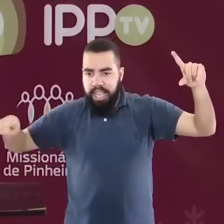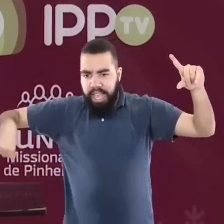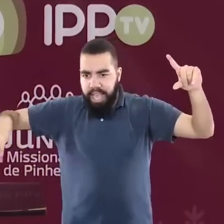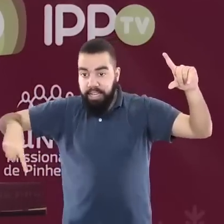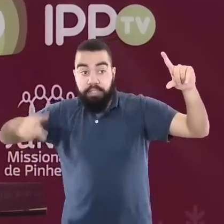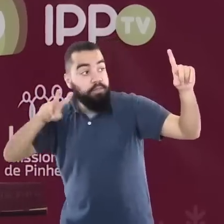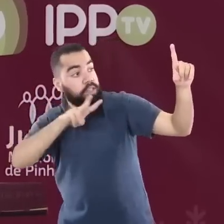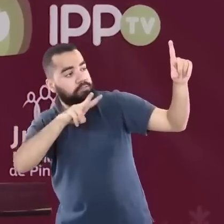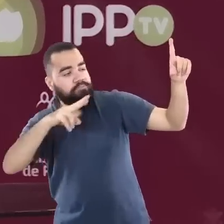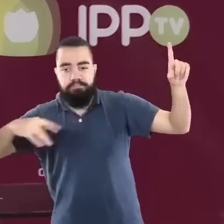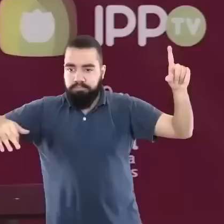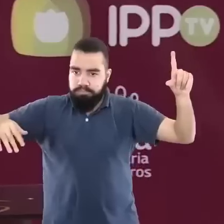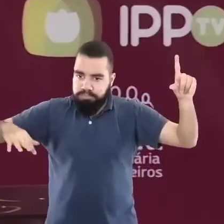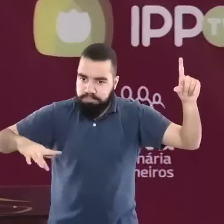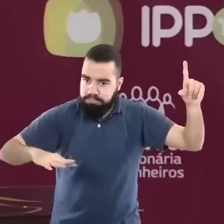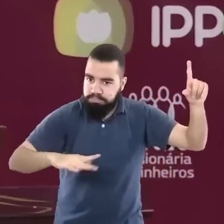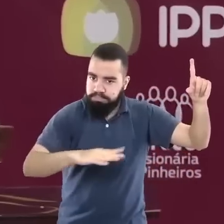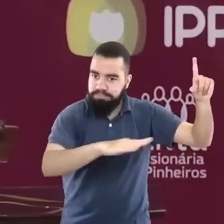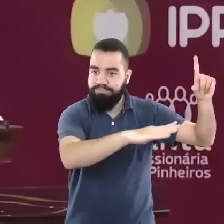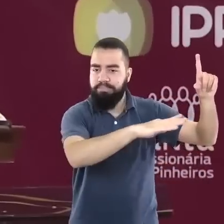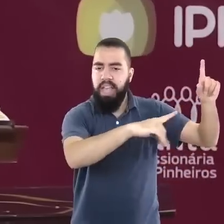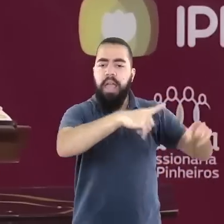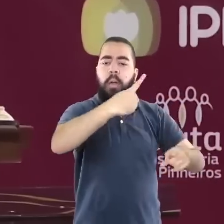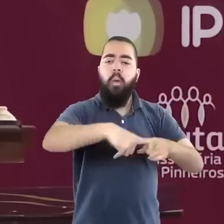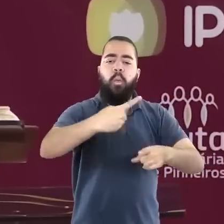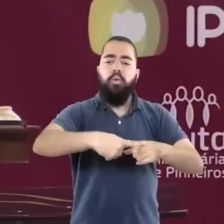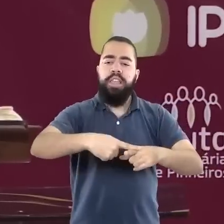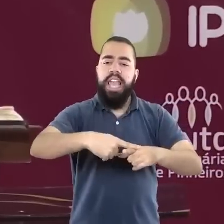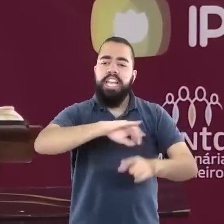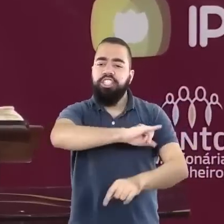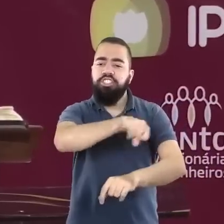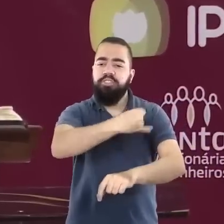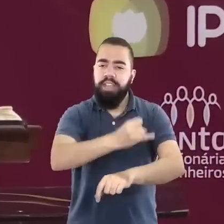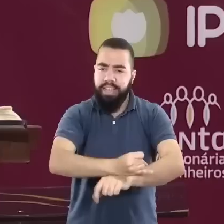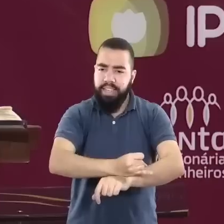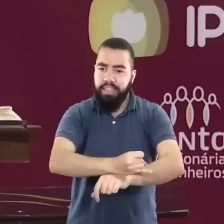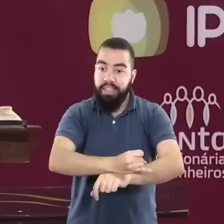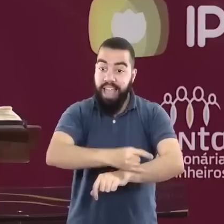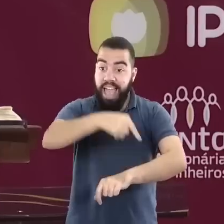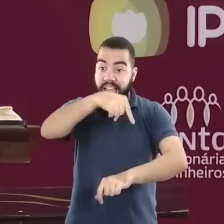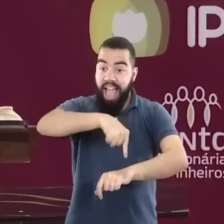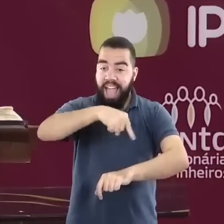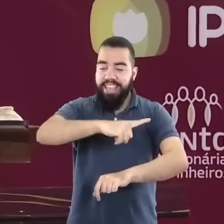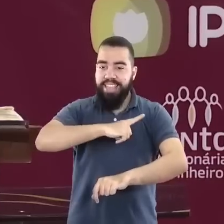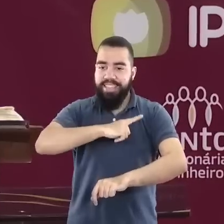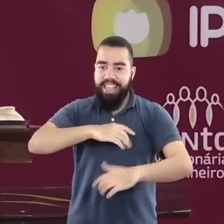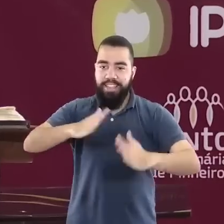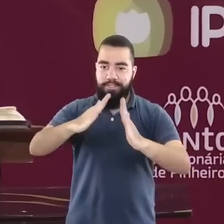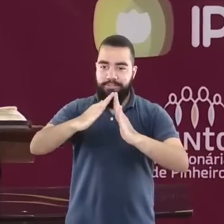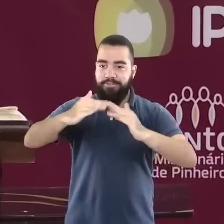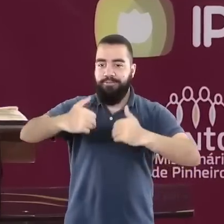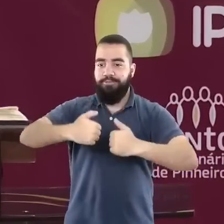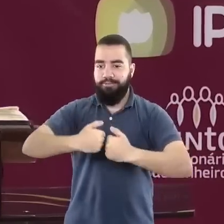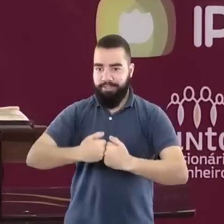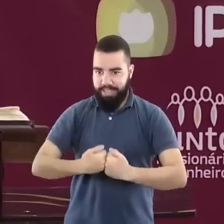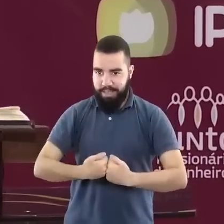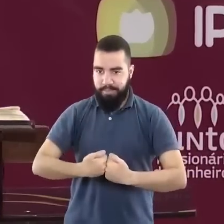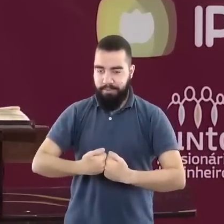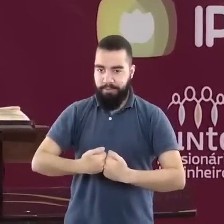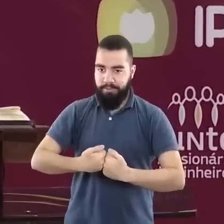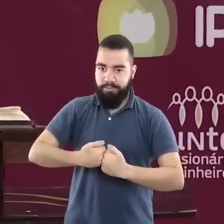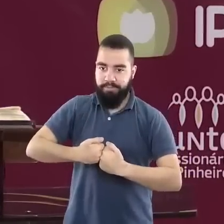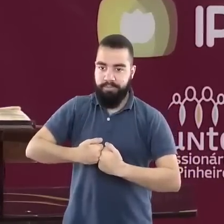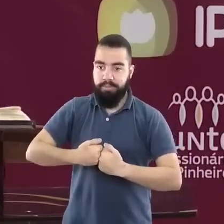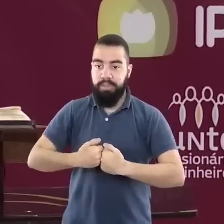Jerusalém porque lá estava o templo lá estava o sinédrio lá